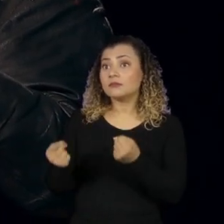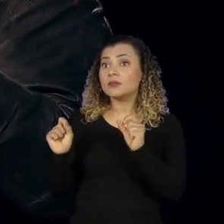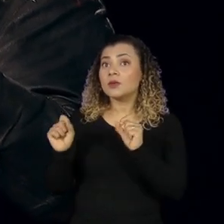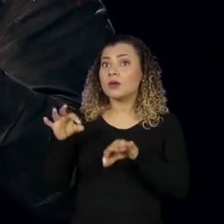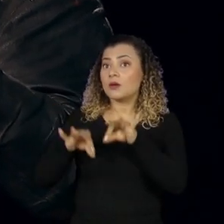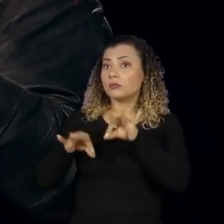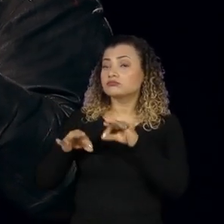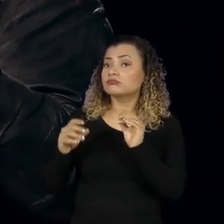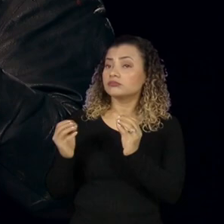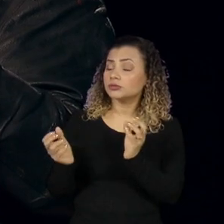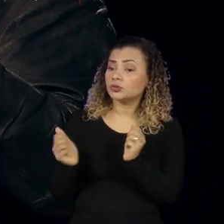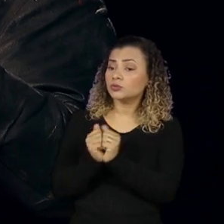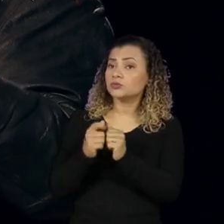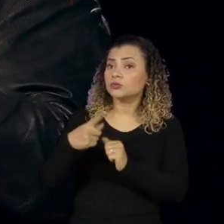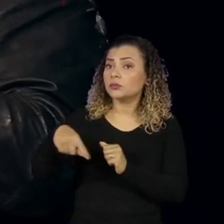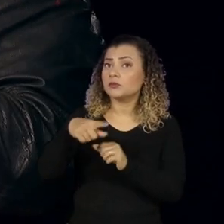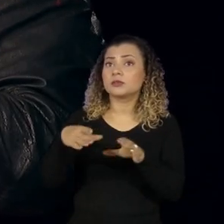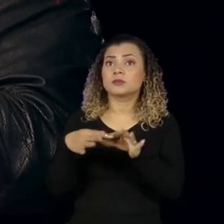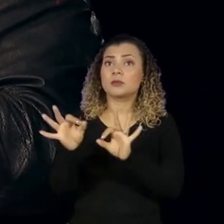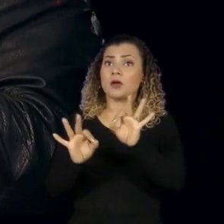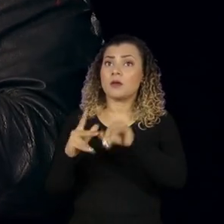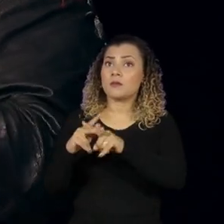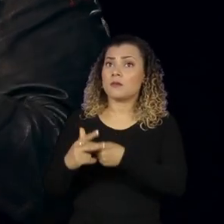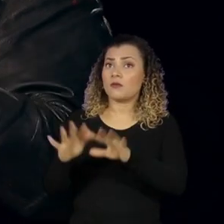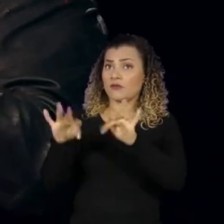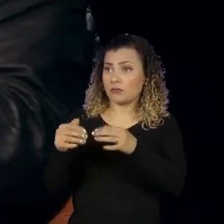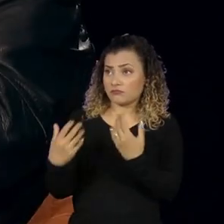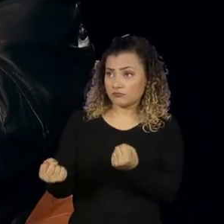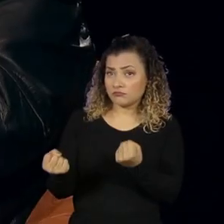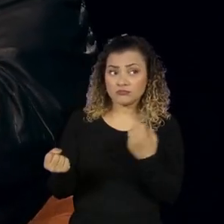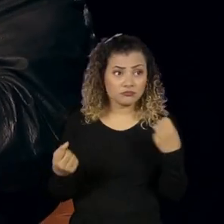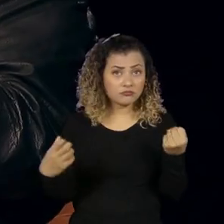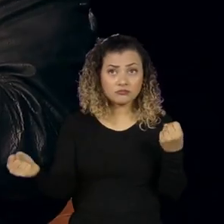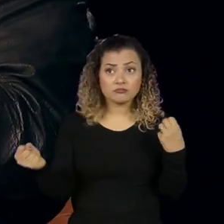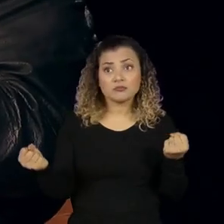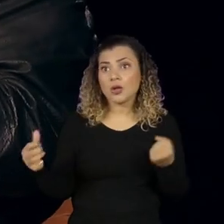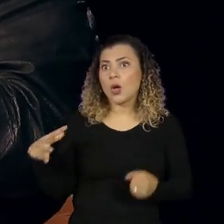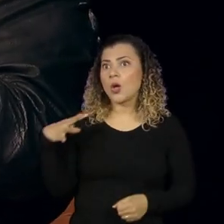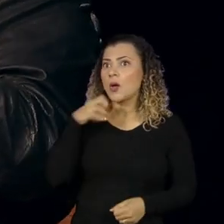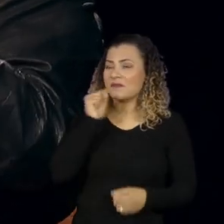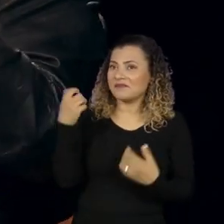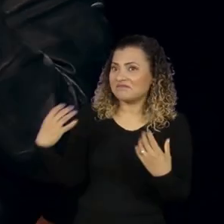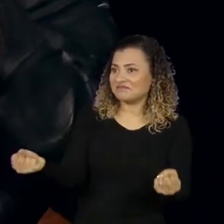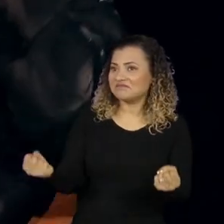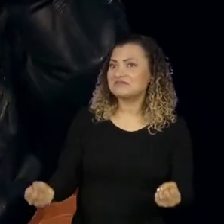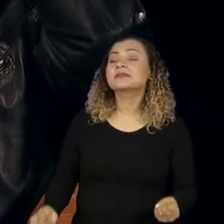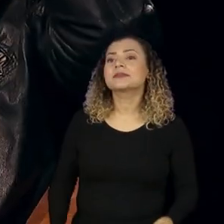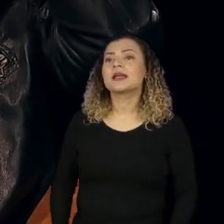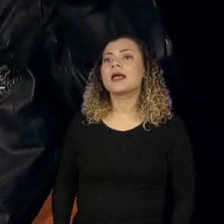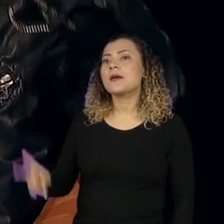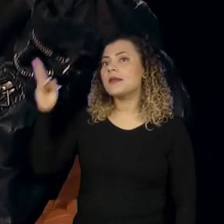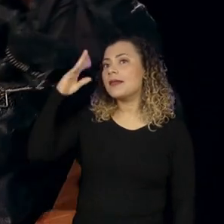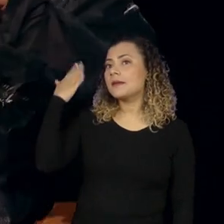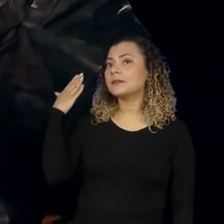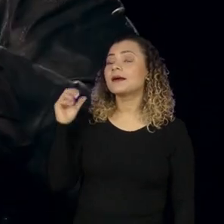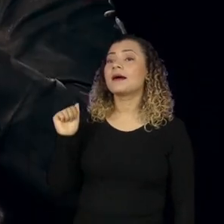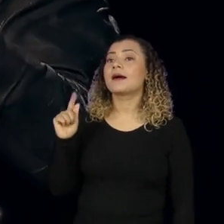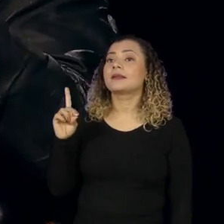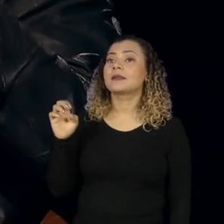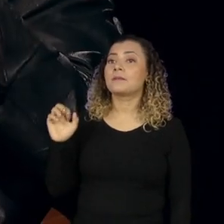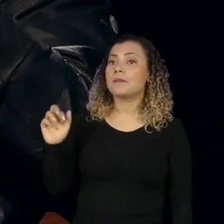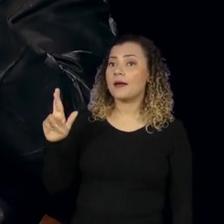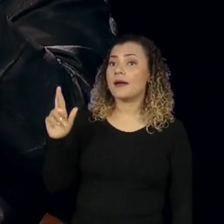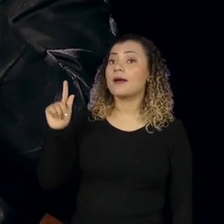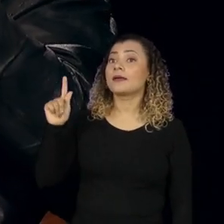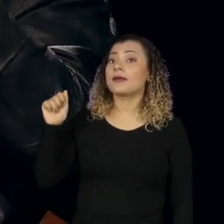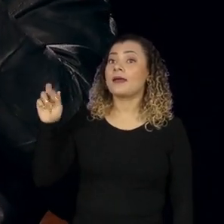vocês, só para vocês, para arrumar aquele final aí. Eu falei, pô, claro, né? Aí eu lembro do Ademar Guerra, até o Ademar Guerra falou assim, vocês